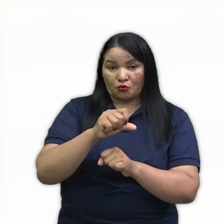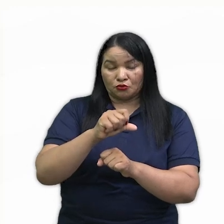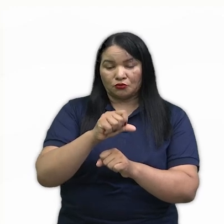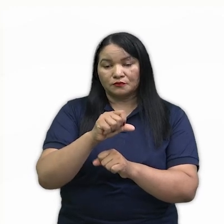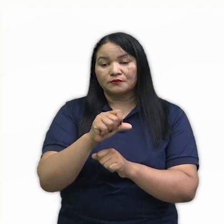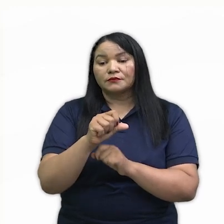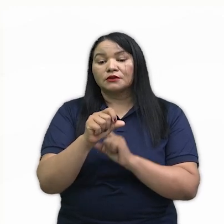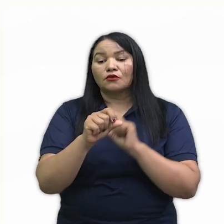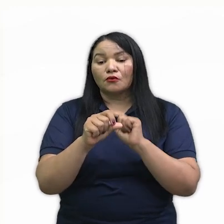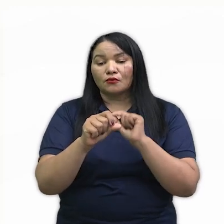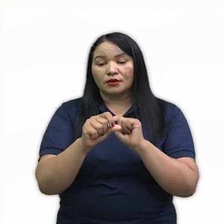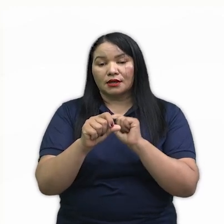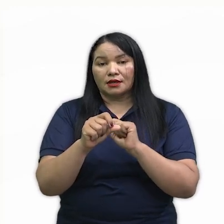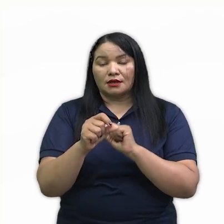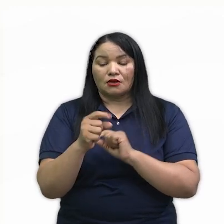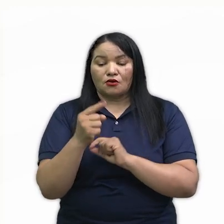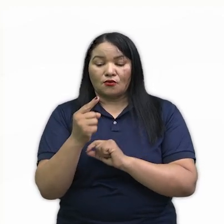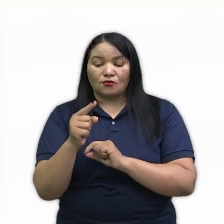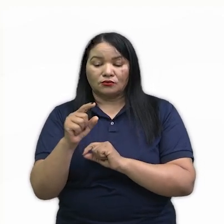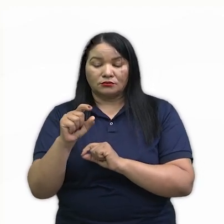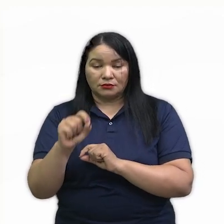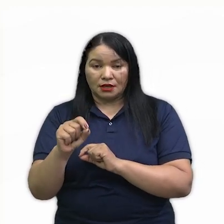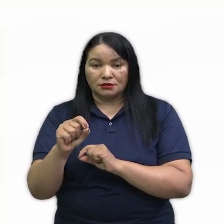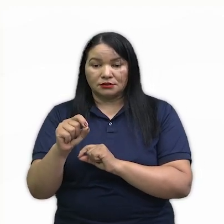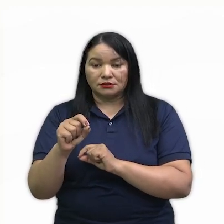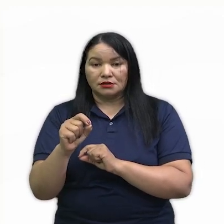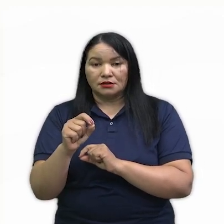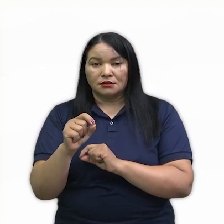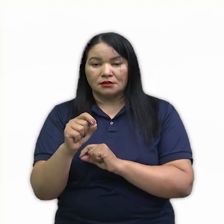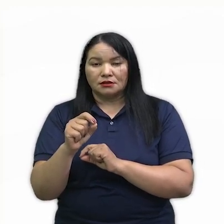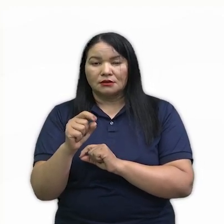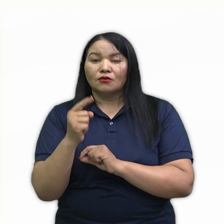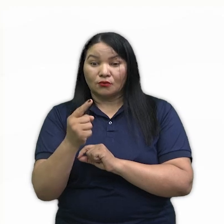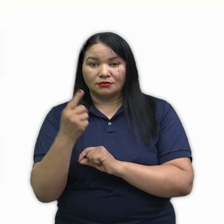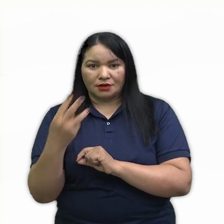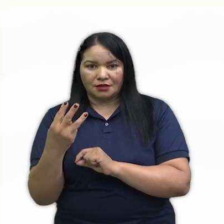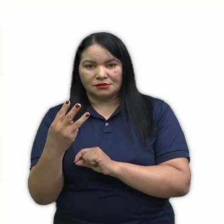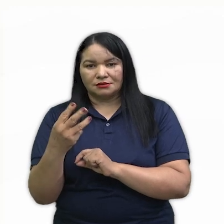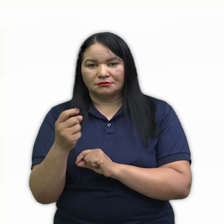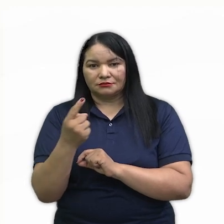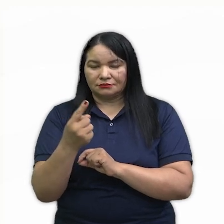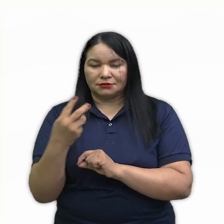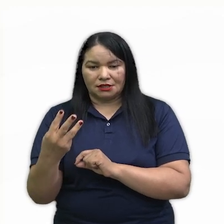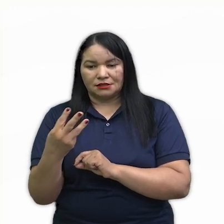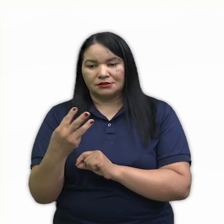21, com o 11º, que é o 13 ali,